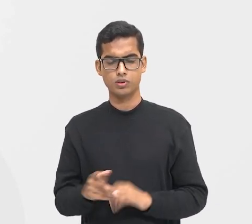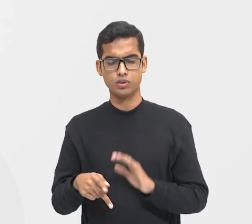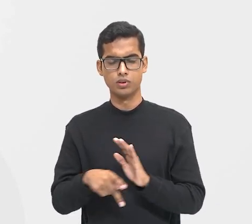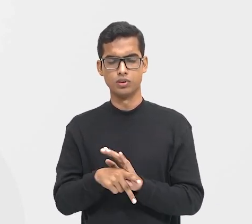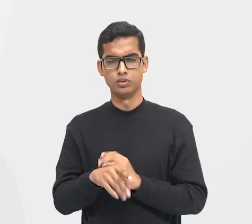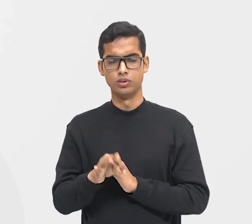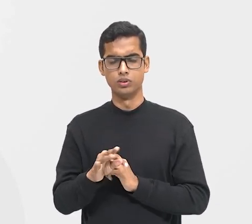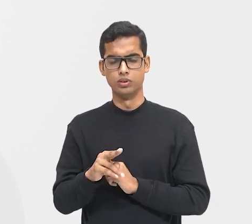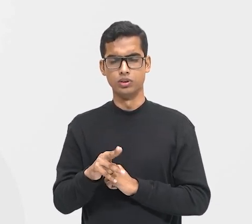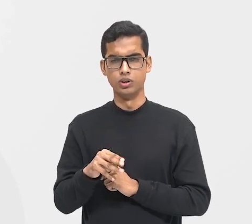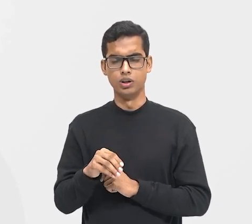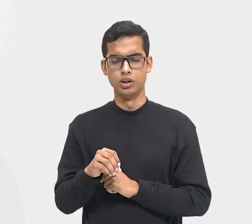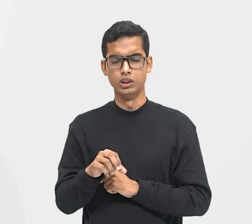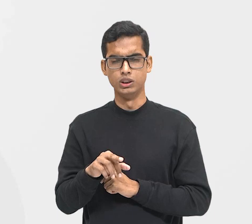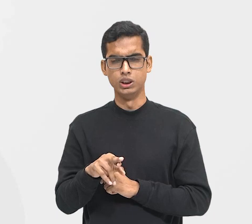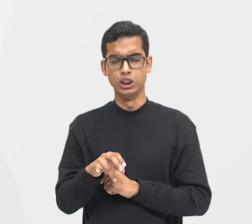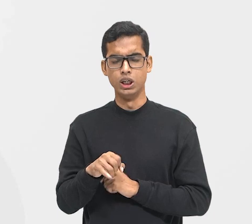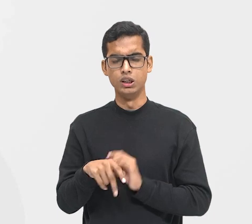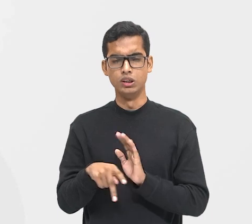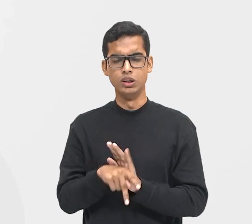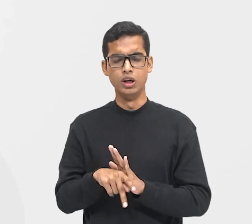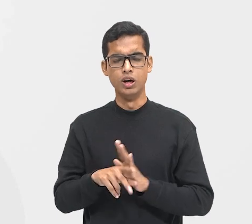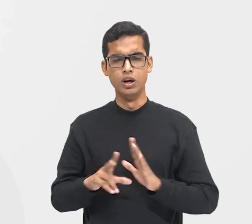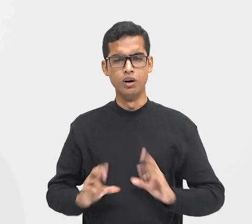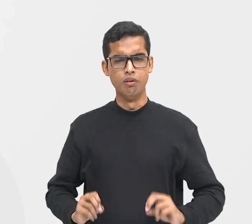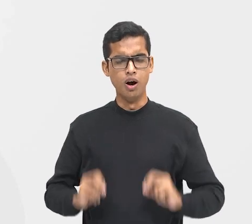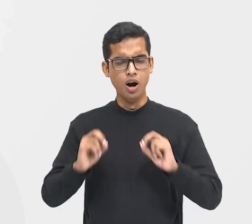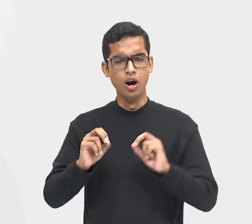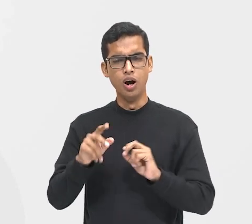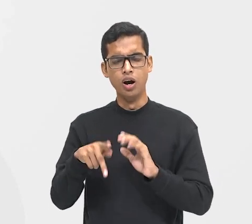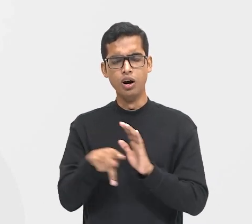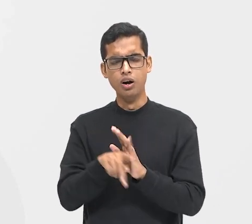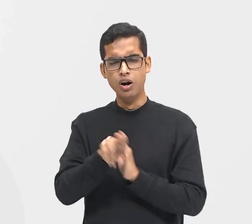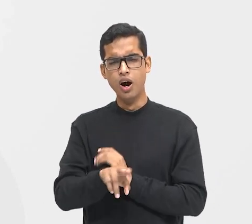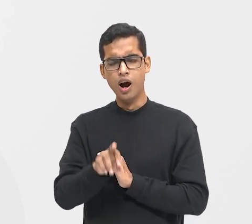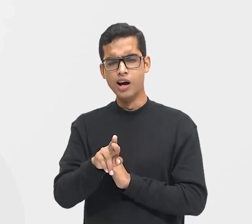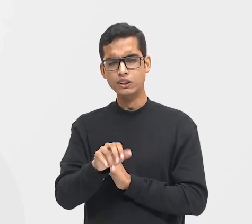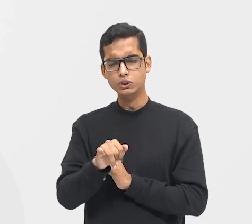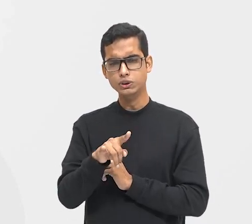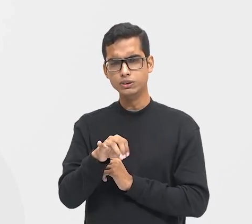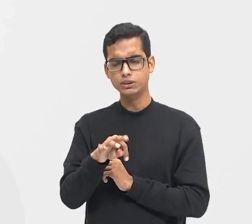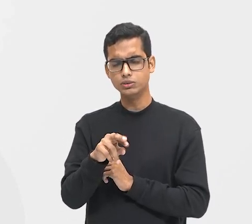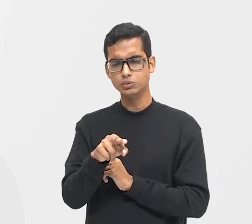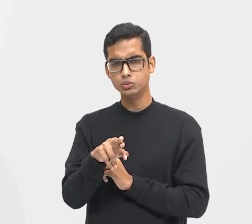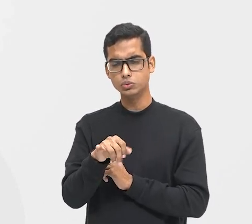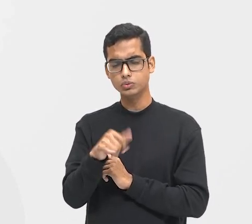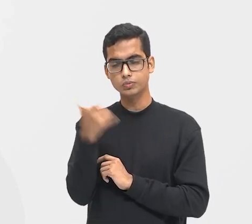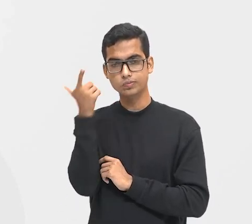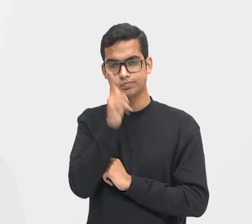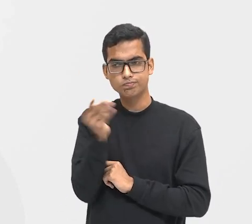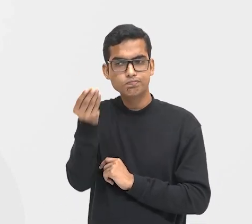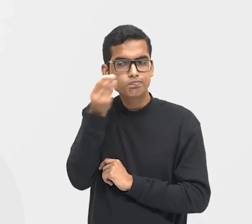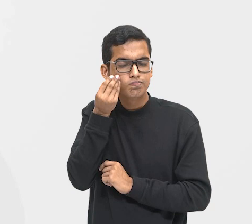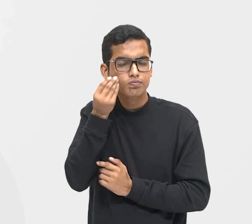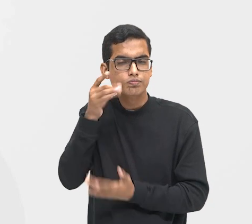tumores cancerígenos são feitos ali exames utilizados ali a radioterapia para que eles tentem, né,